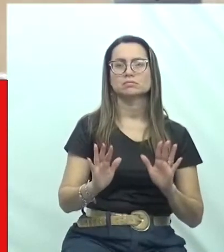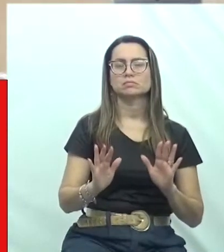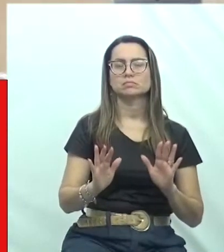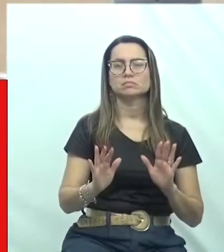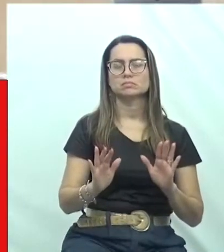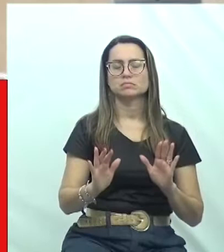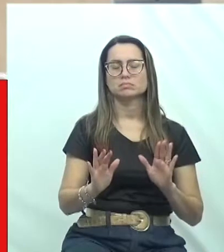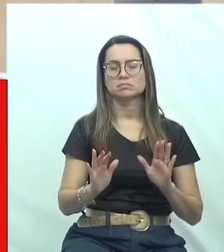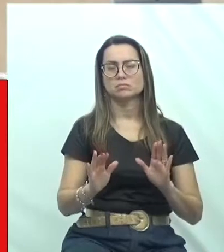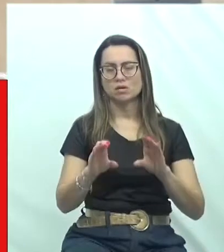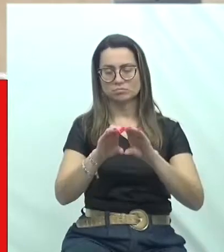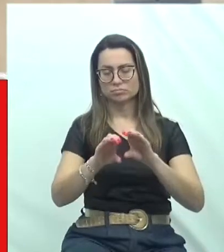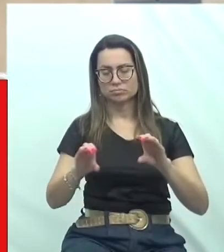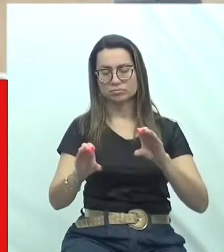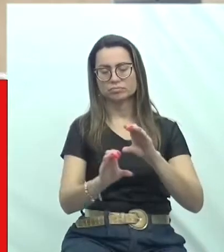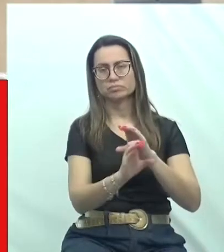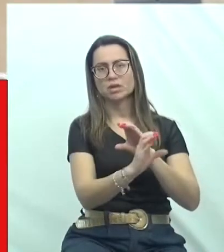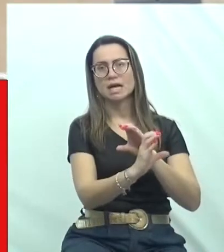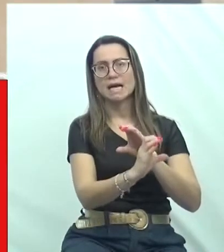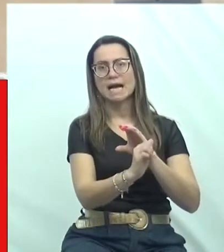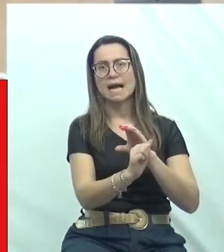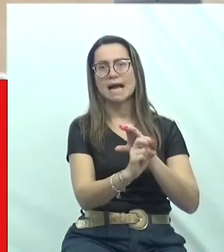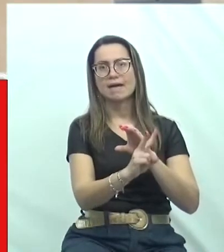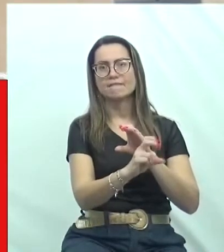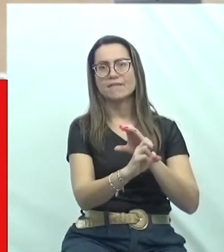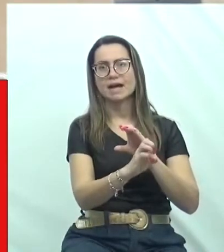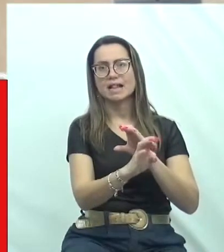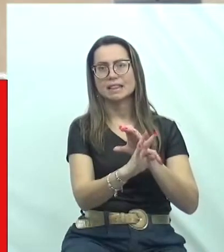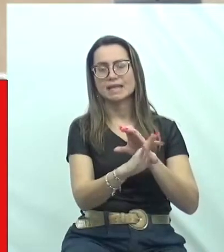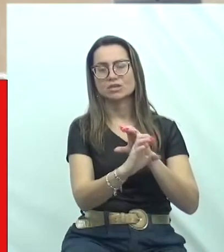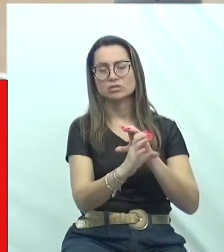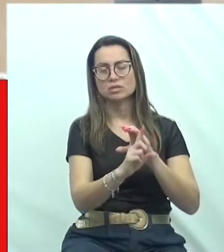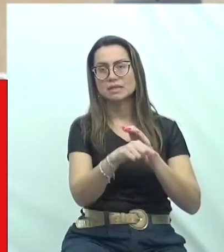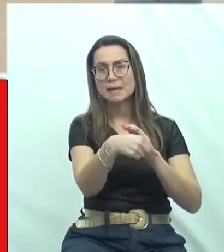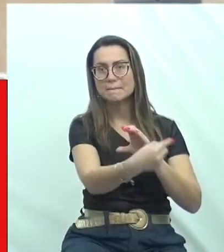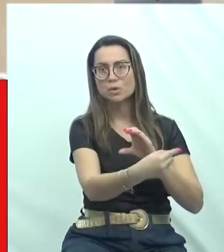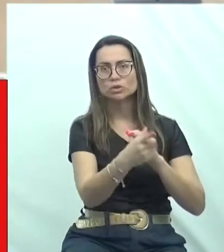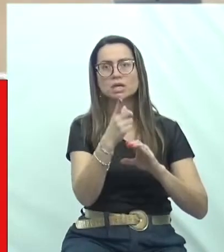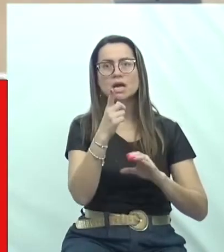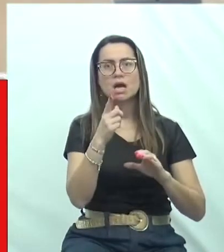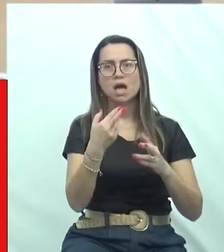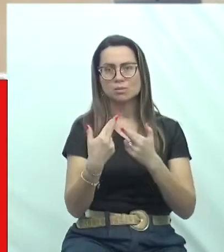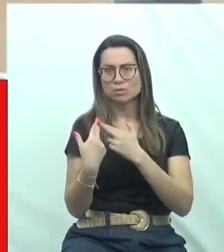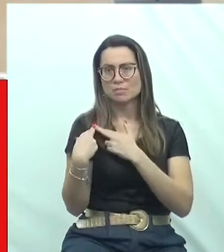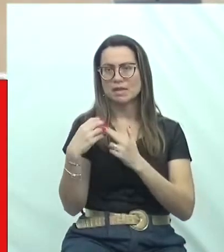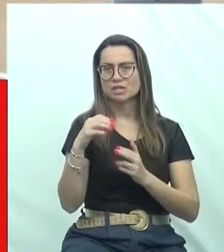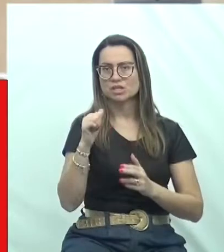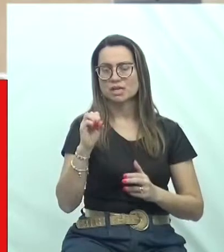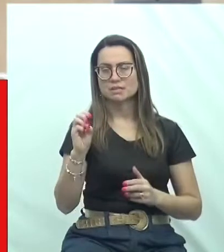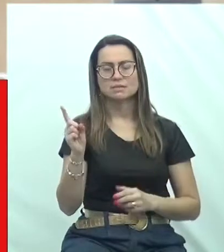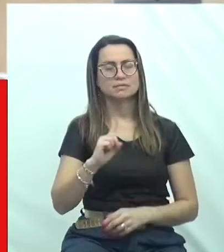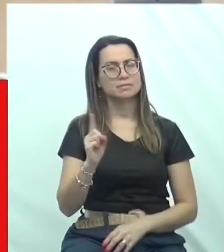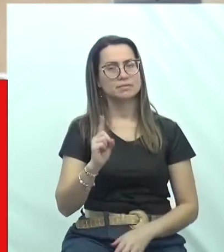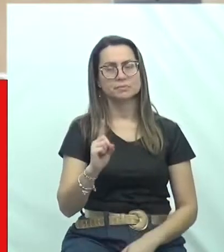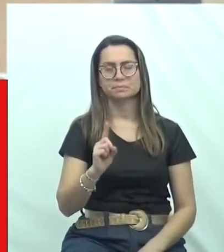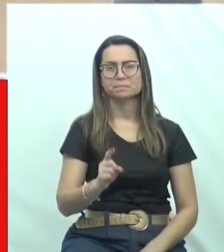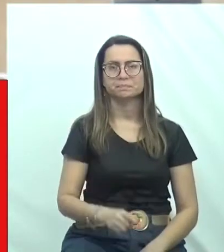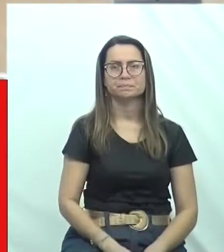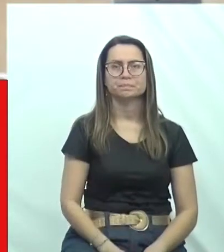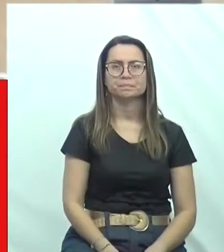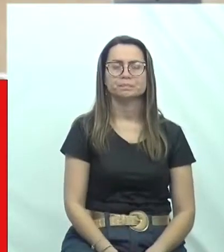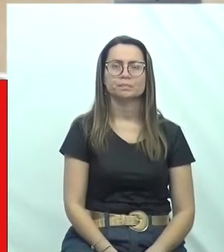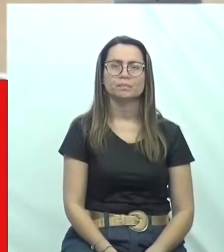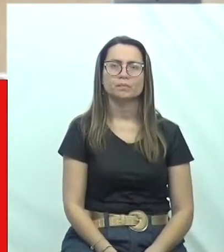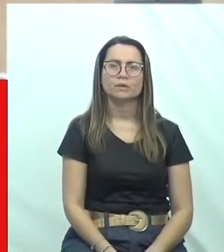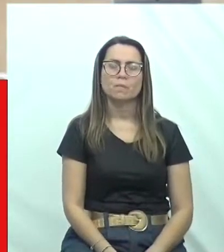Após o cavalete. Após o cavalete. Isso. A responsabilidade é de cada morador. Isso. Esse TAC, que foi feito em